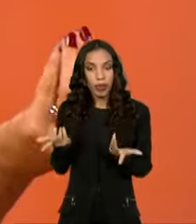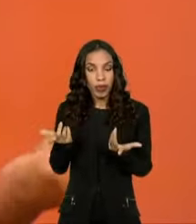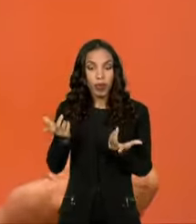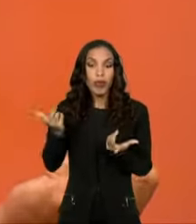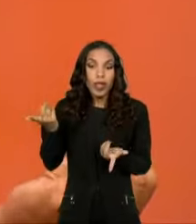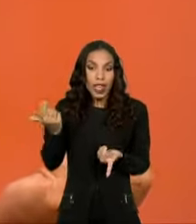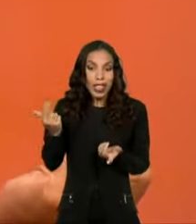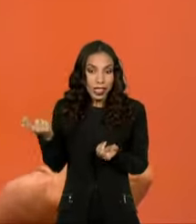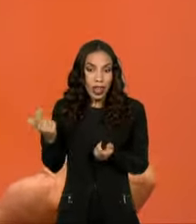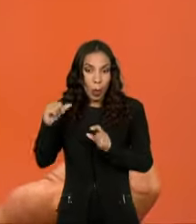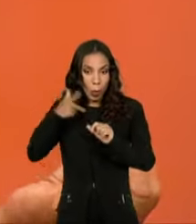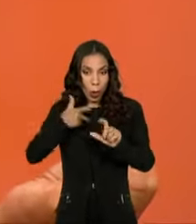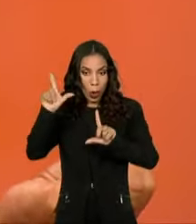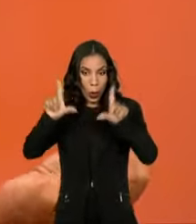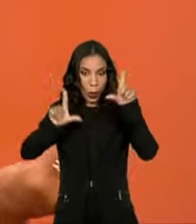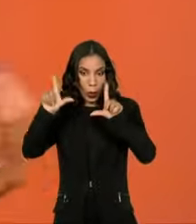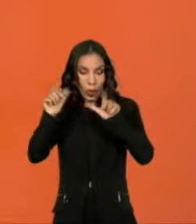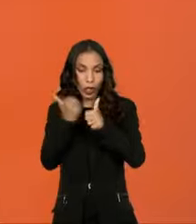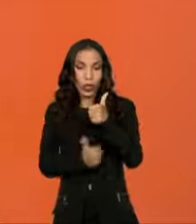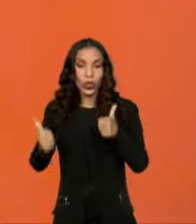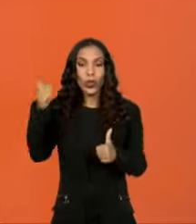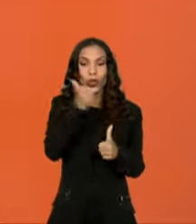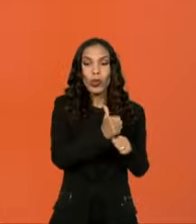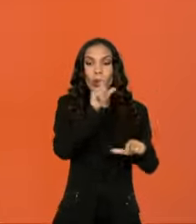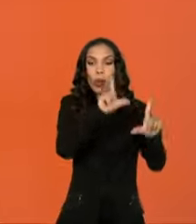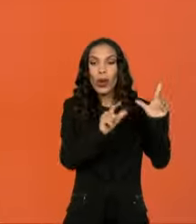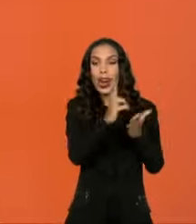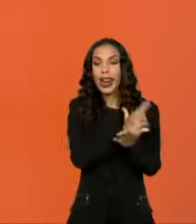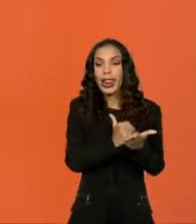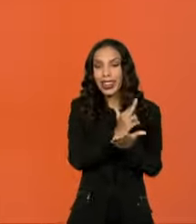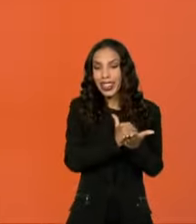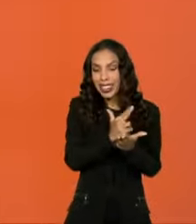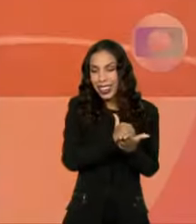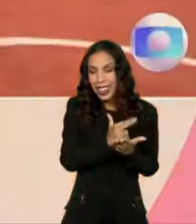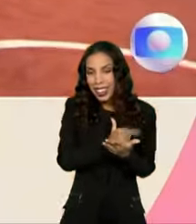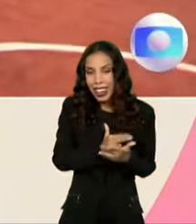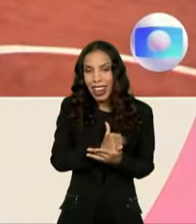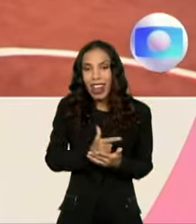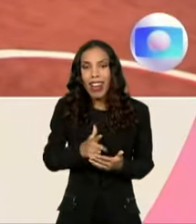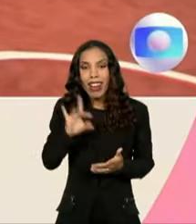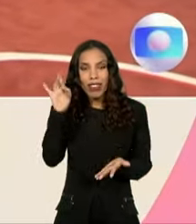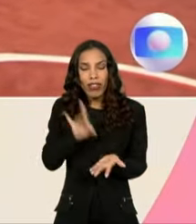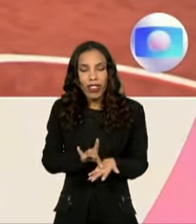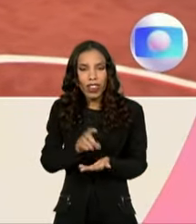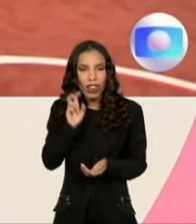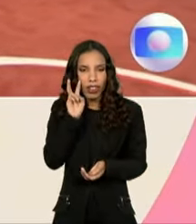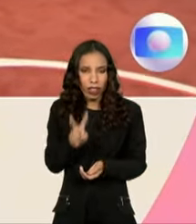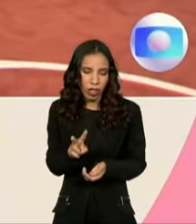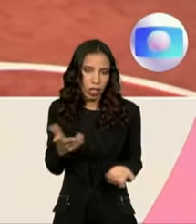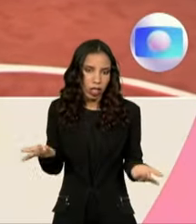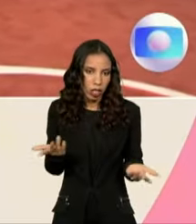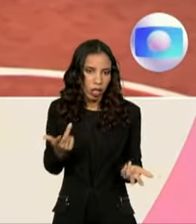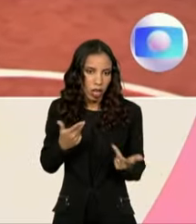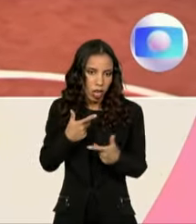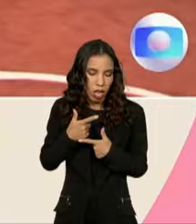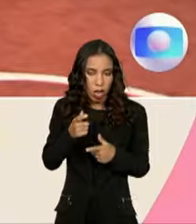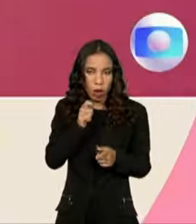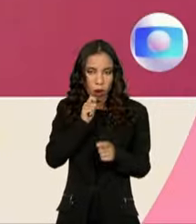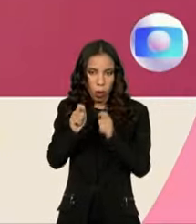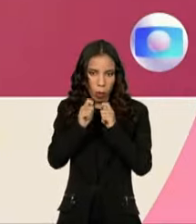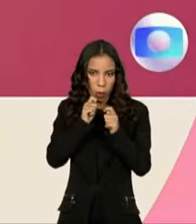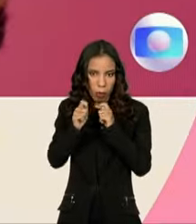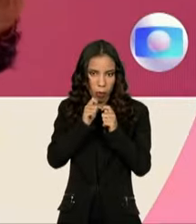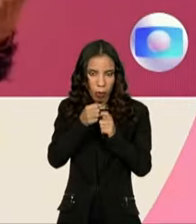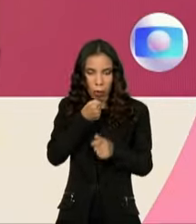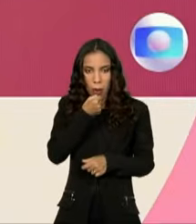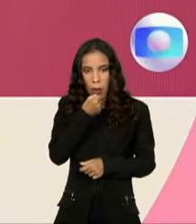no lugar do desenho, né? E realmente, eu olhava e via um horário... claro que eu como... apresentadora